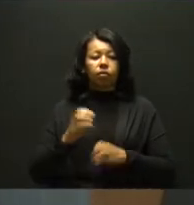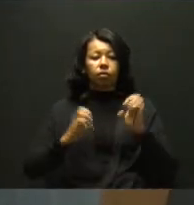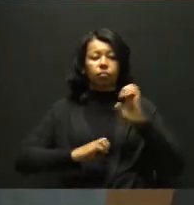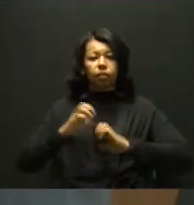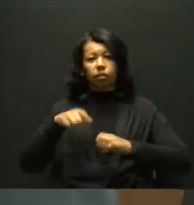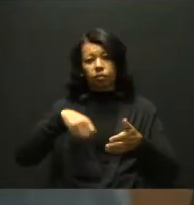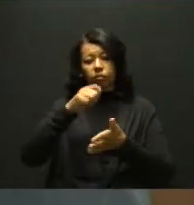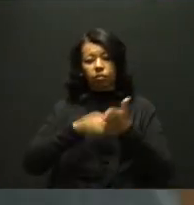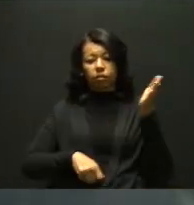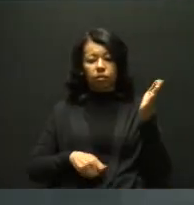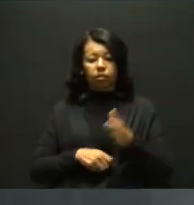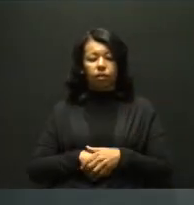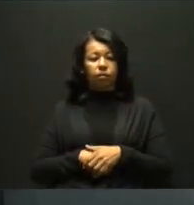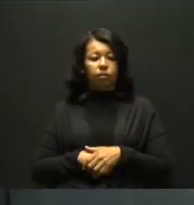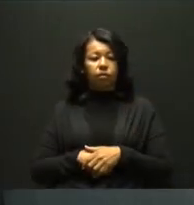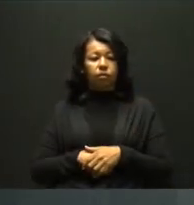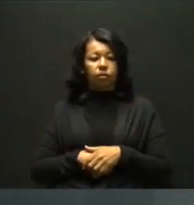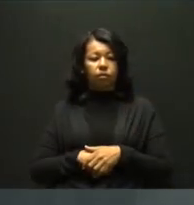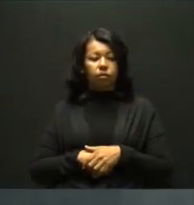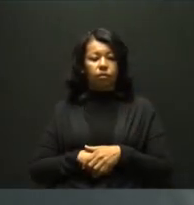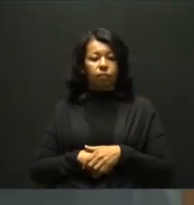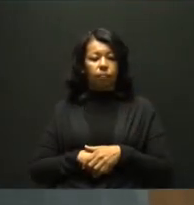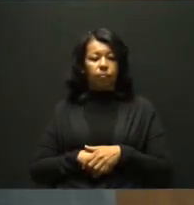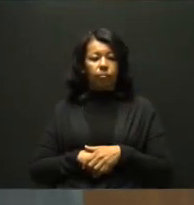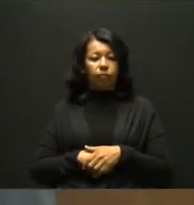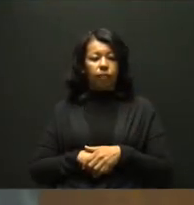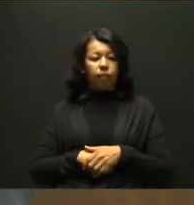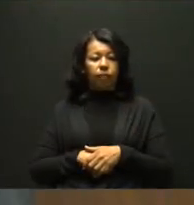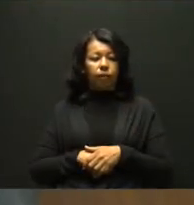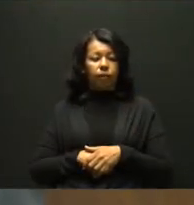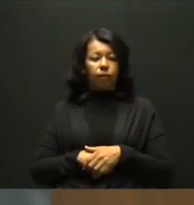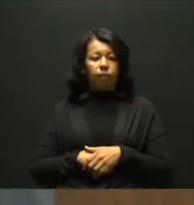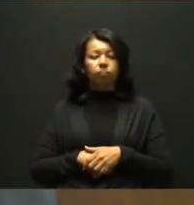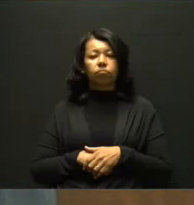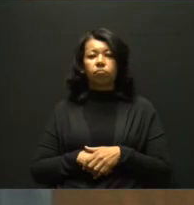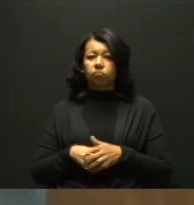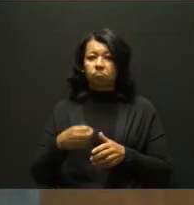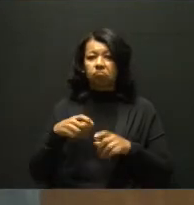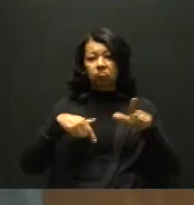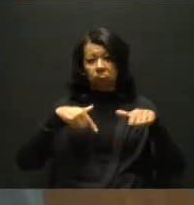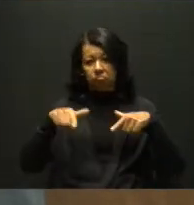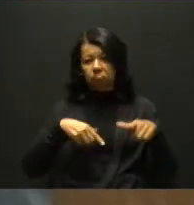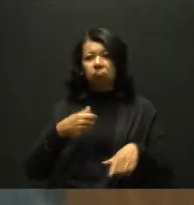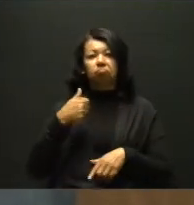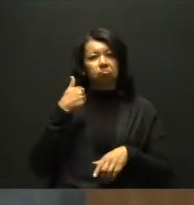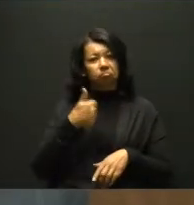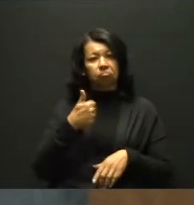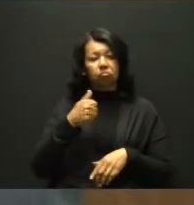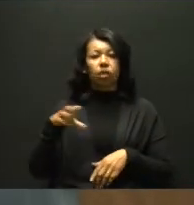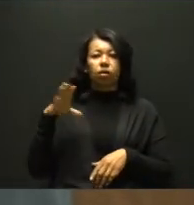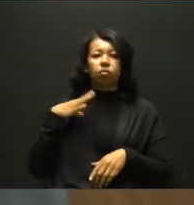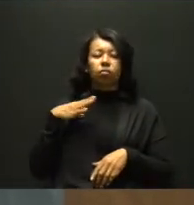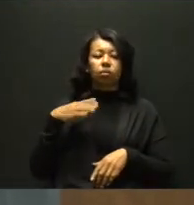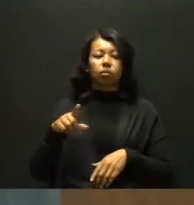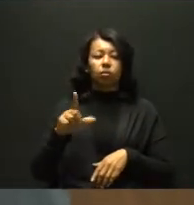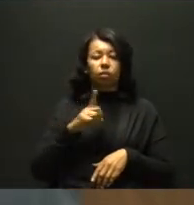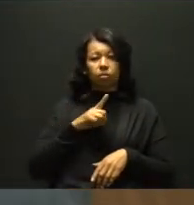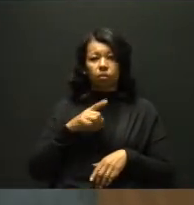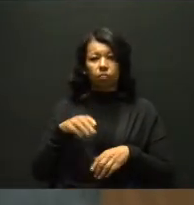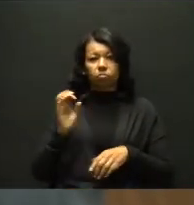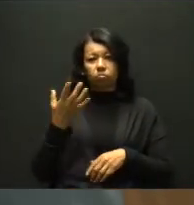requerimento aprovado satisfeito pelo trabalho bem a cidade ainda passou pelo momento